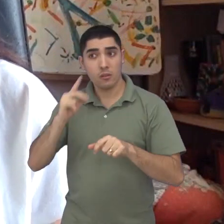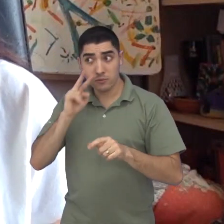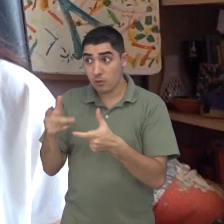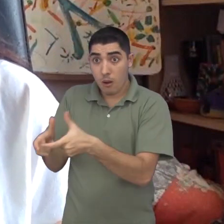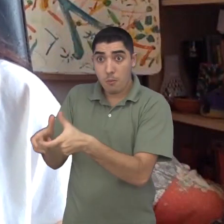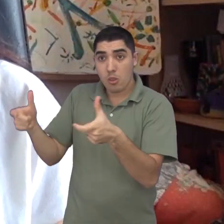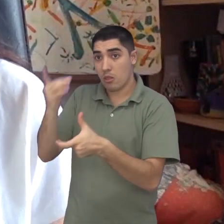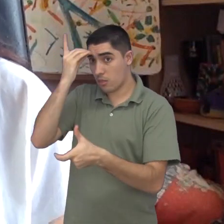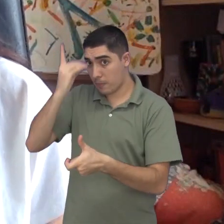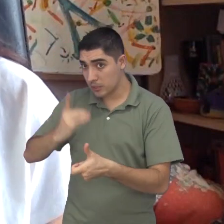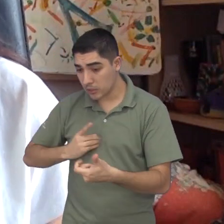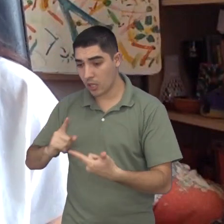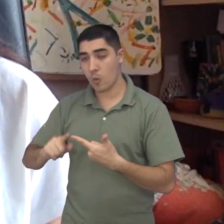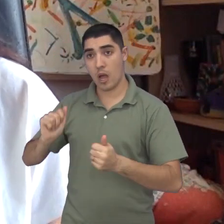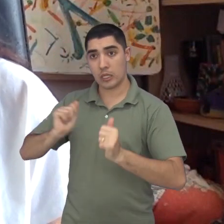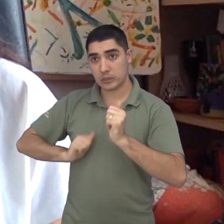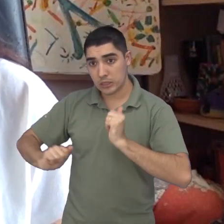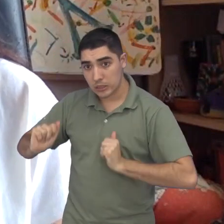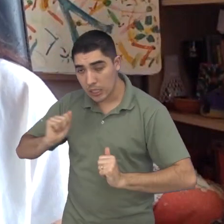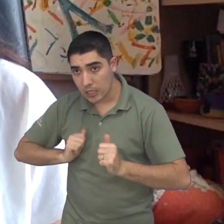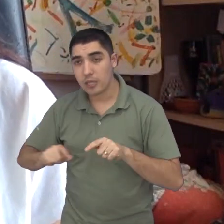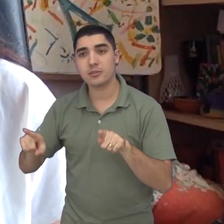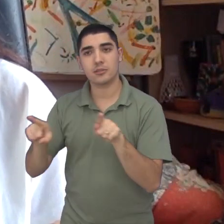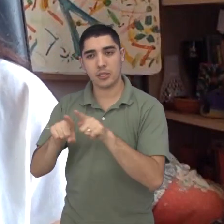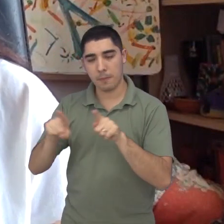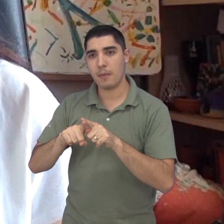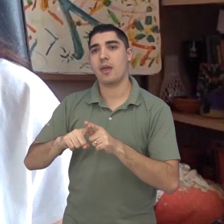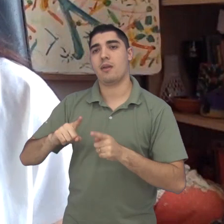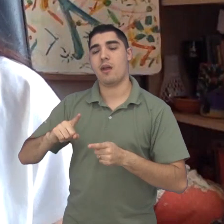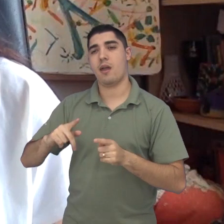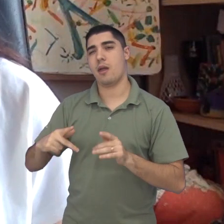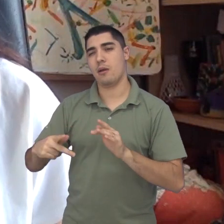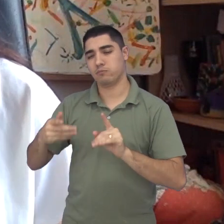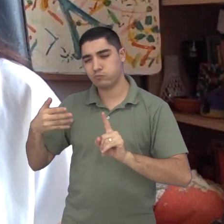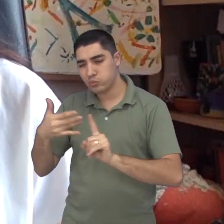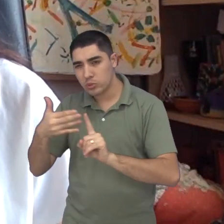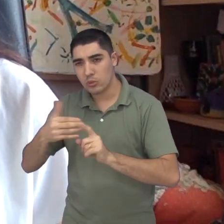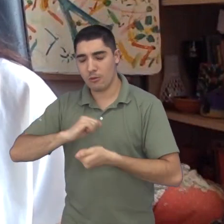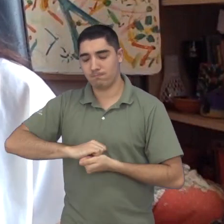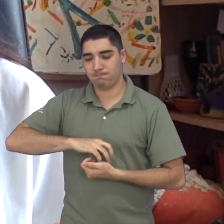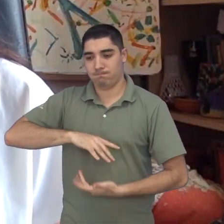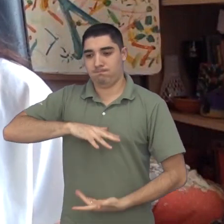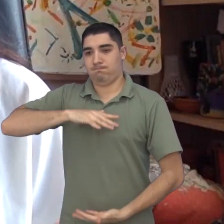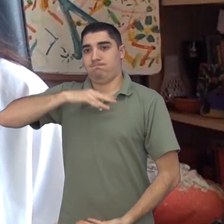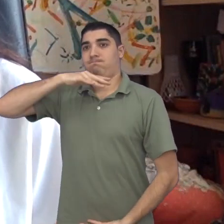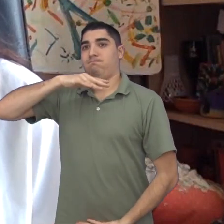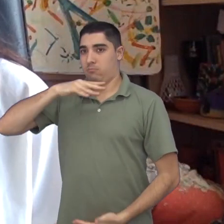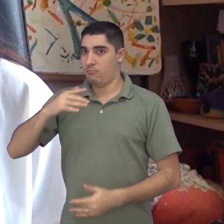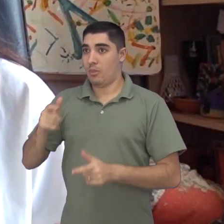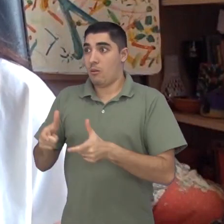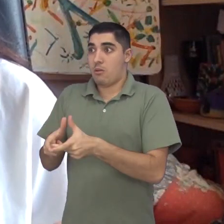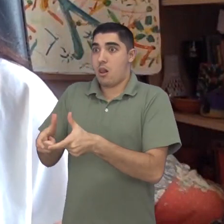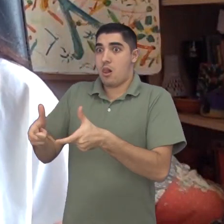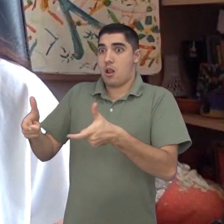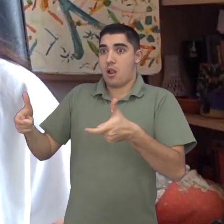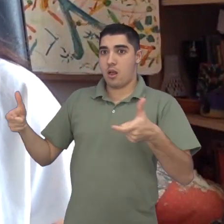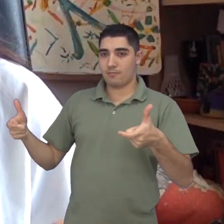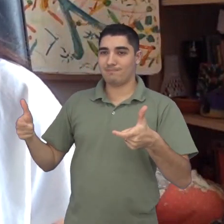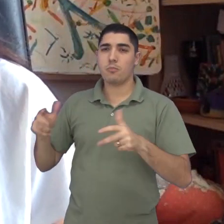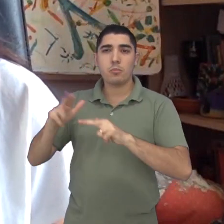de ansiedade, de burnout, o excesso de trabalho. Isso, no fundo, tem tudo a ver a gente